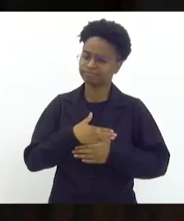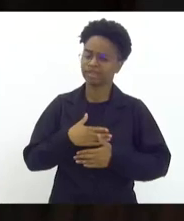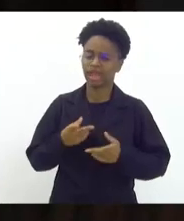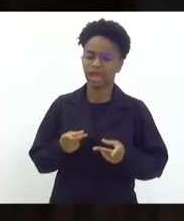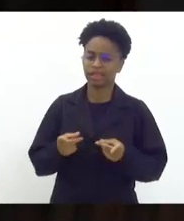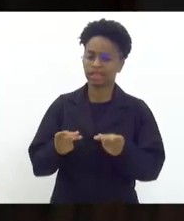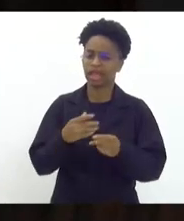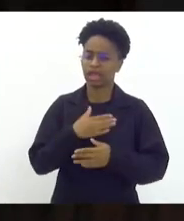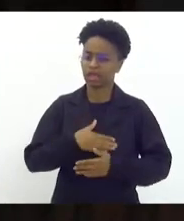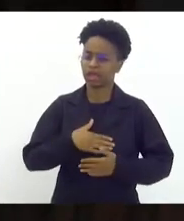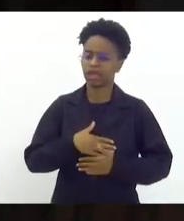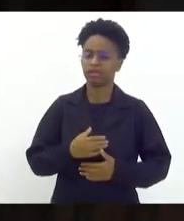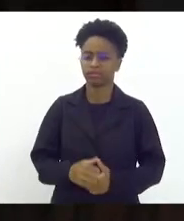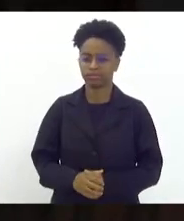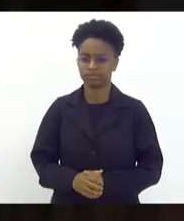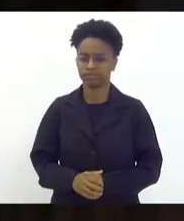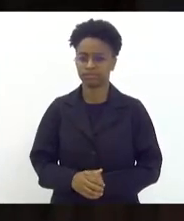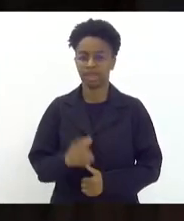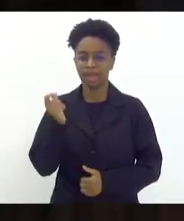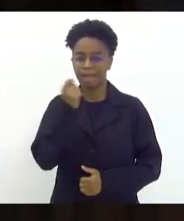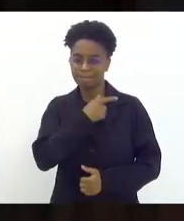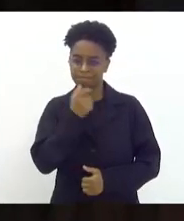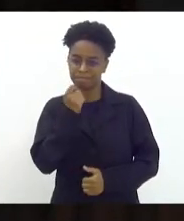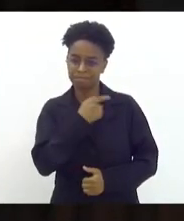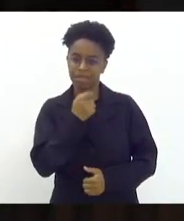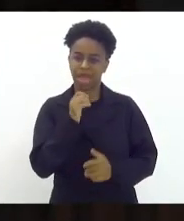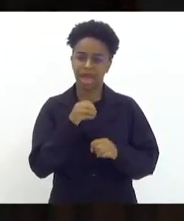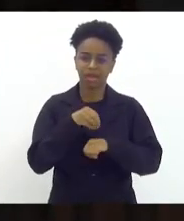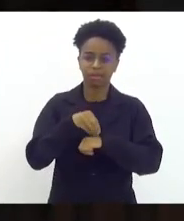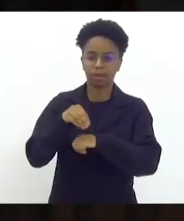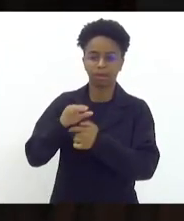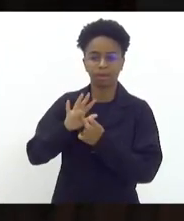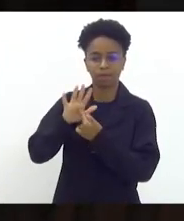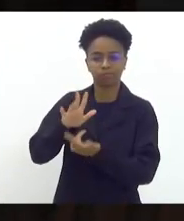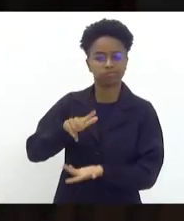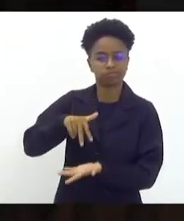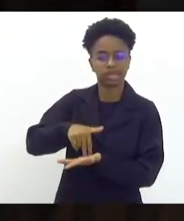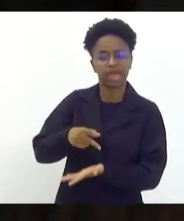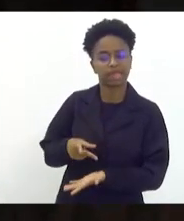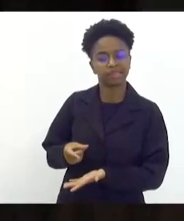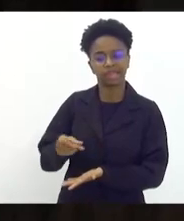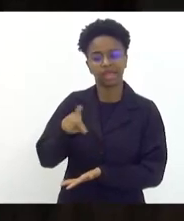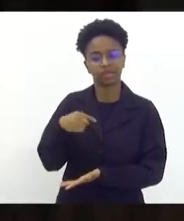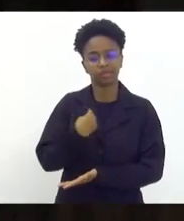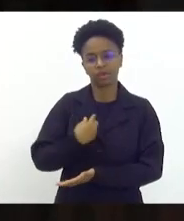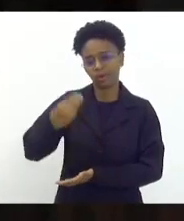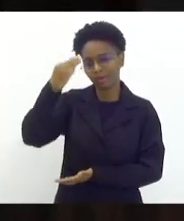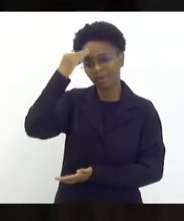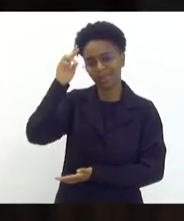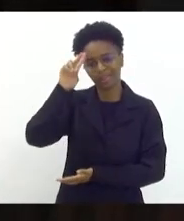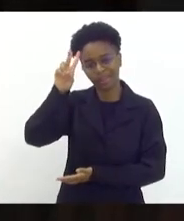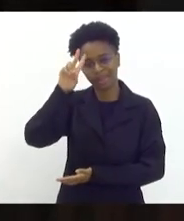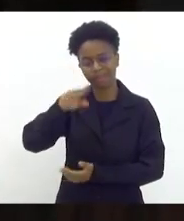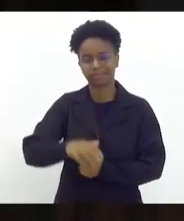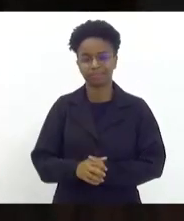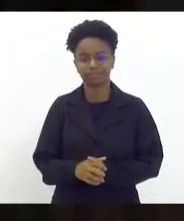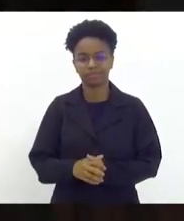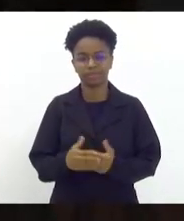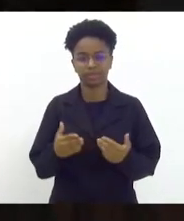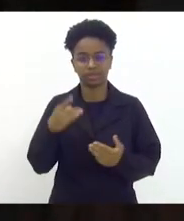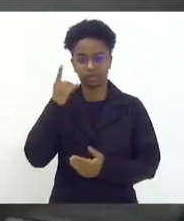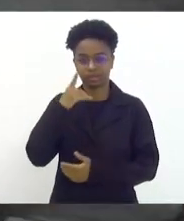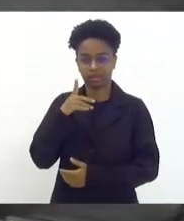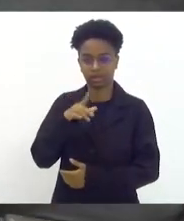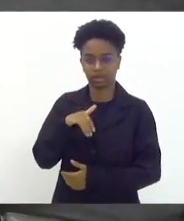eterno castrio humorista que vai ficar aí eternizado na memória de todos os brasileiros Deputado Yuri